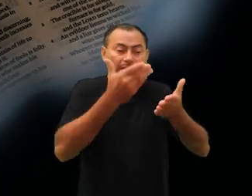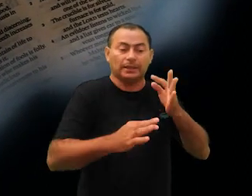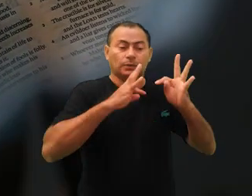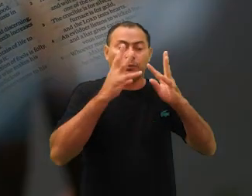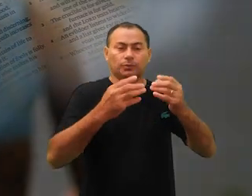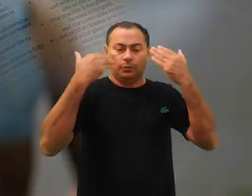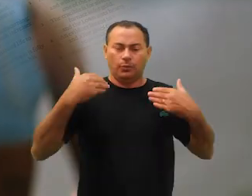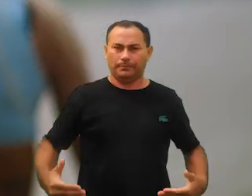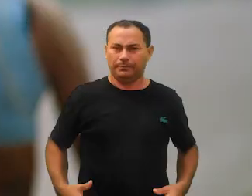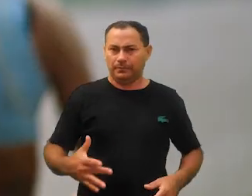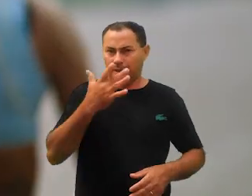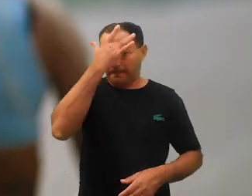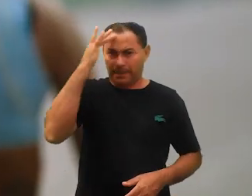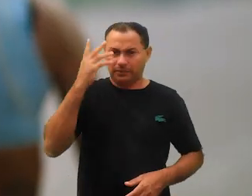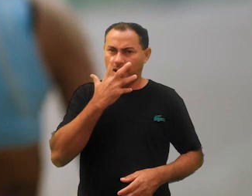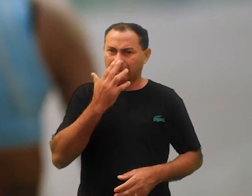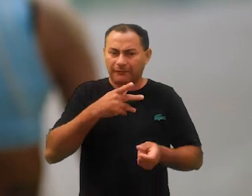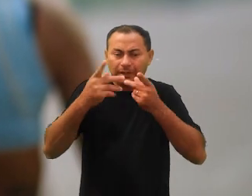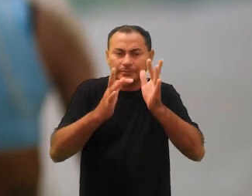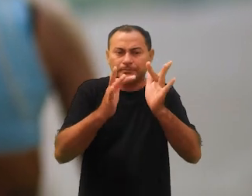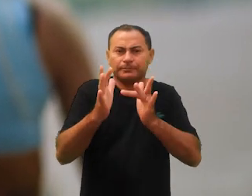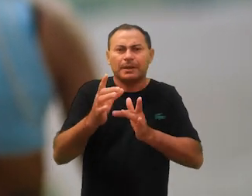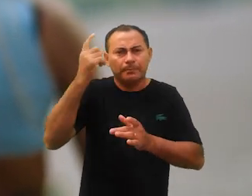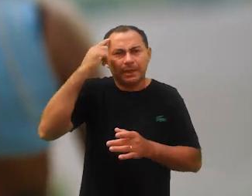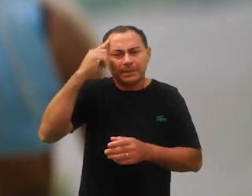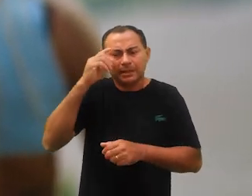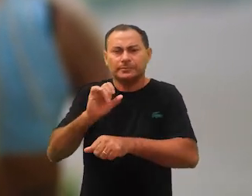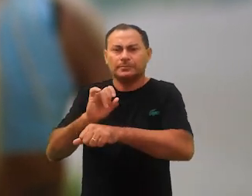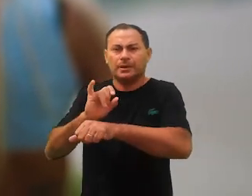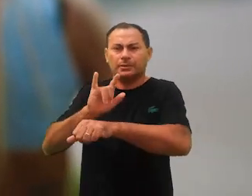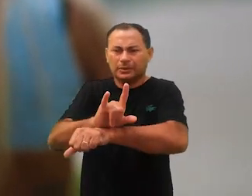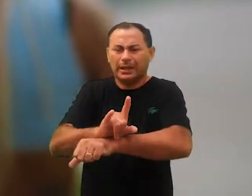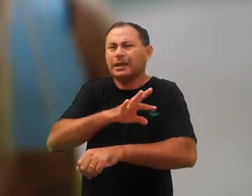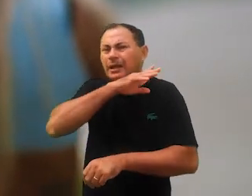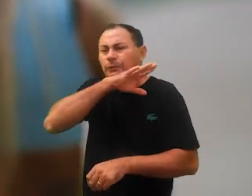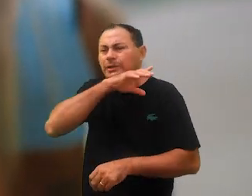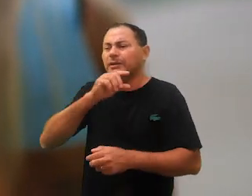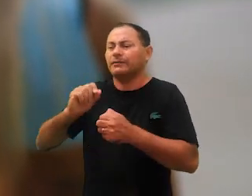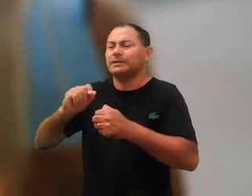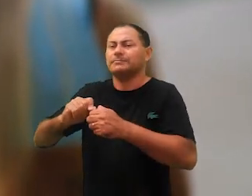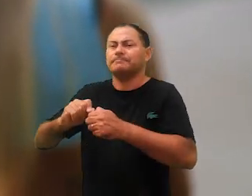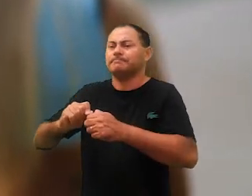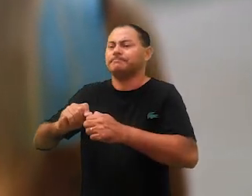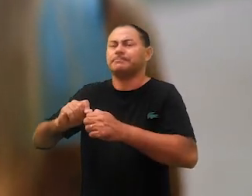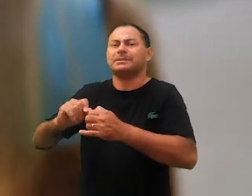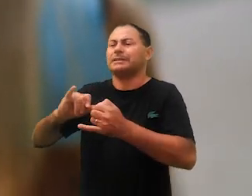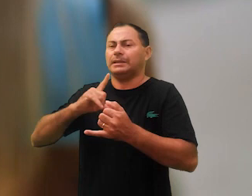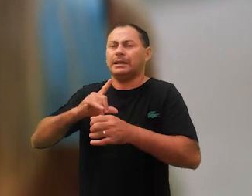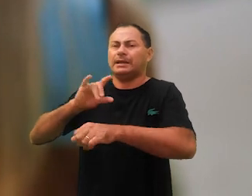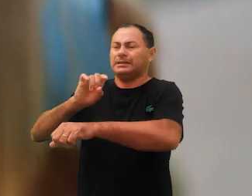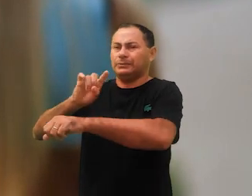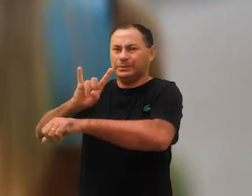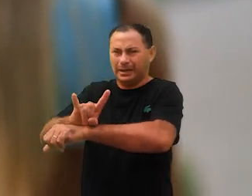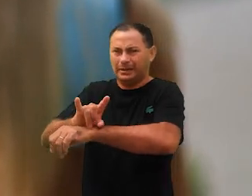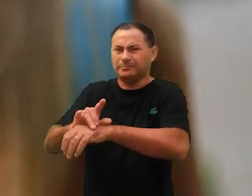inferno. Tem muita gente que acha que Jesus estava dizendo que pensar em adultério é tão ruim quanto adulterar. O